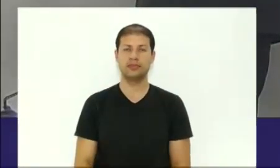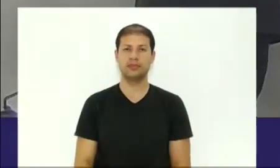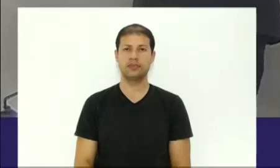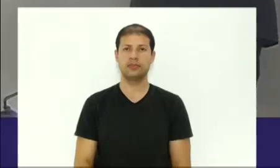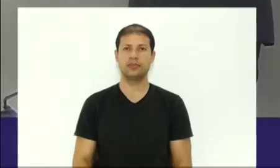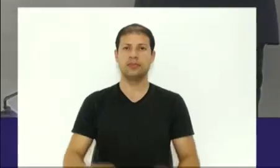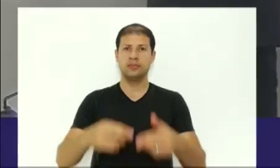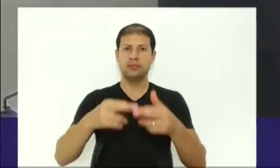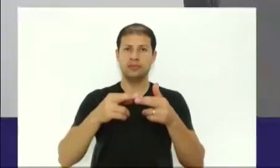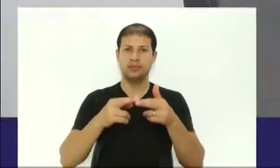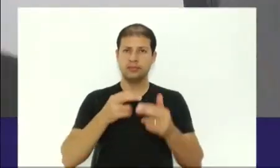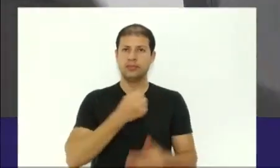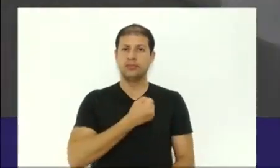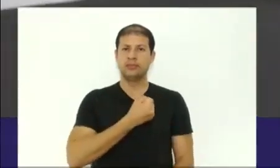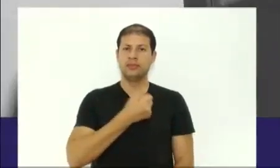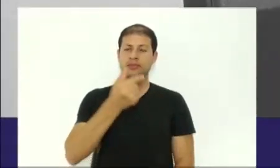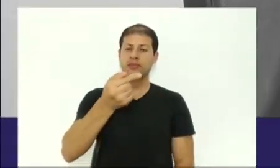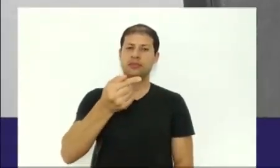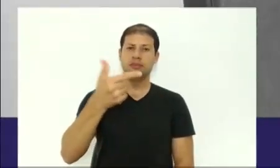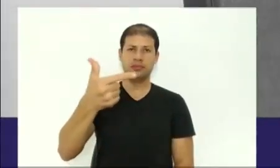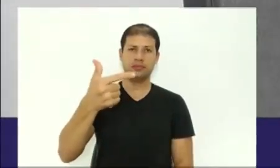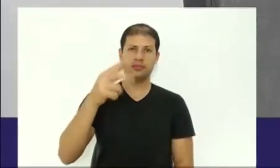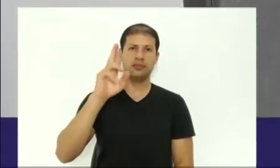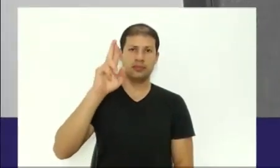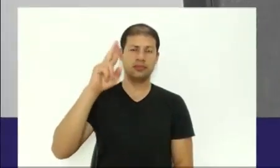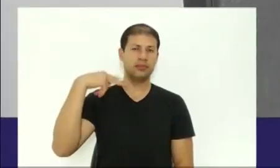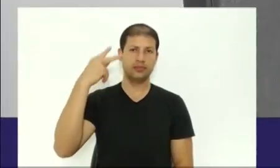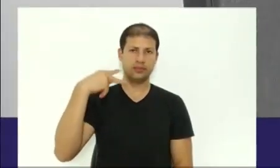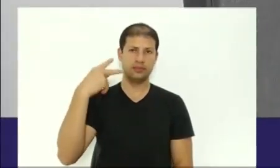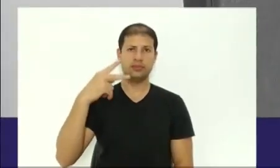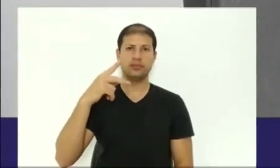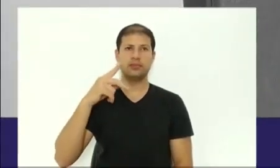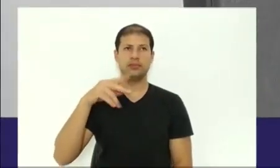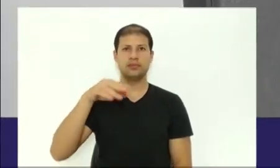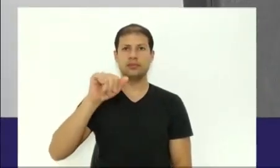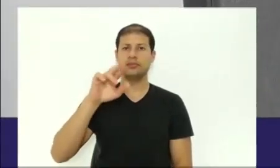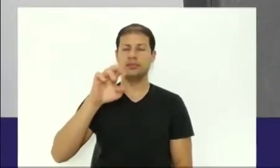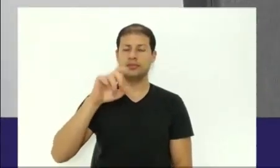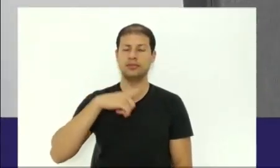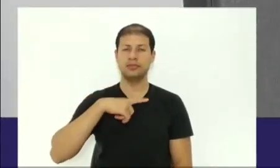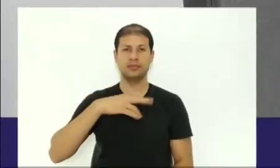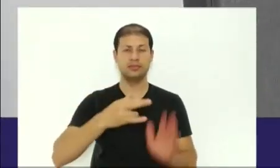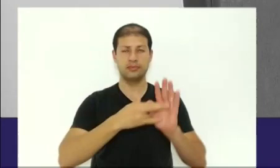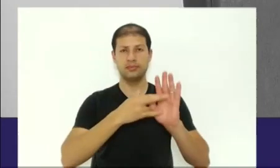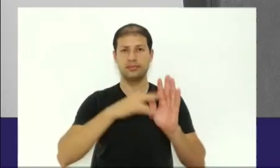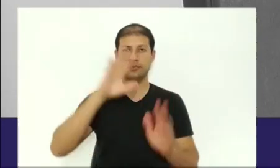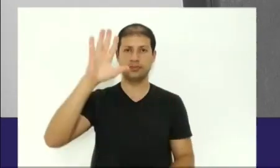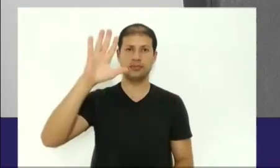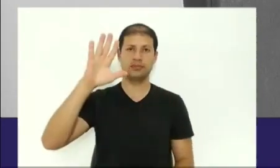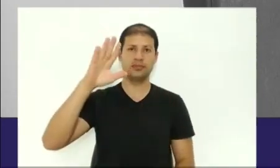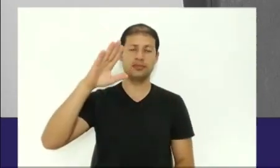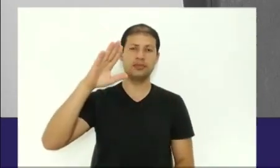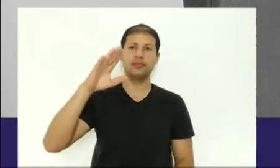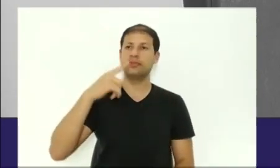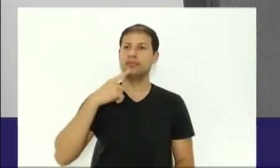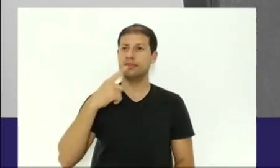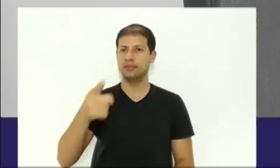Requerimento número 72, de autoria dos vereadores. Marcelo Sleiman. Tem a palavra, pela ordem,